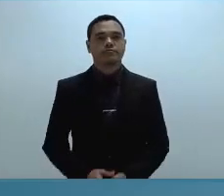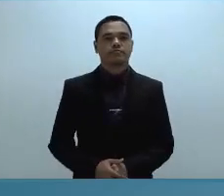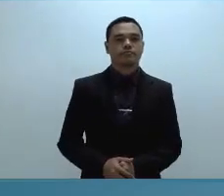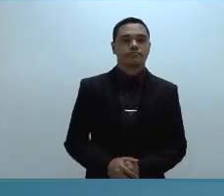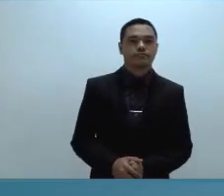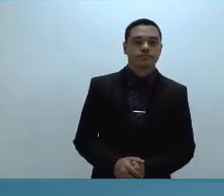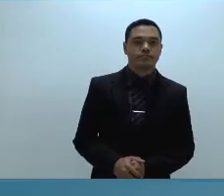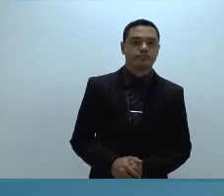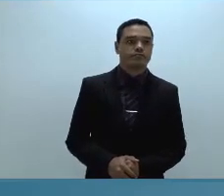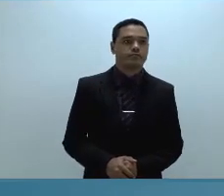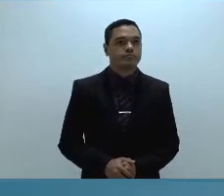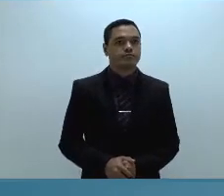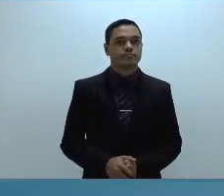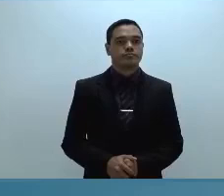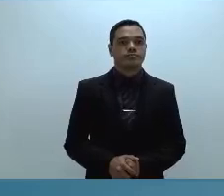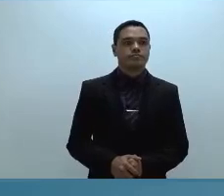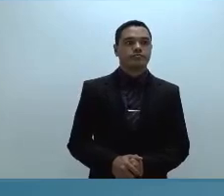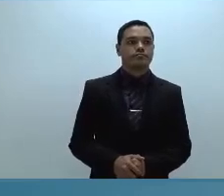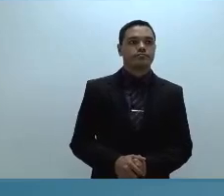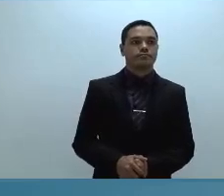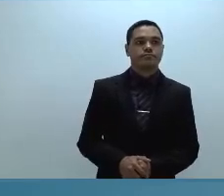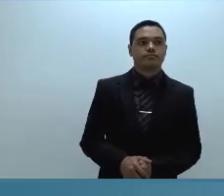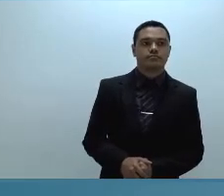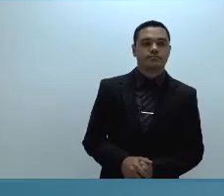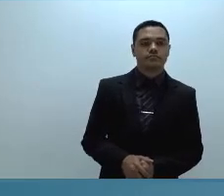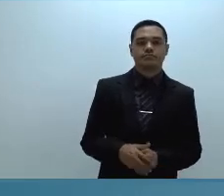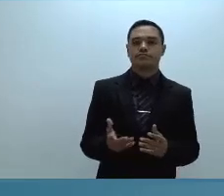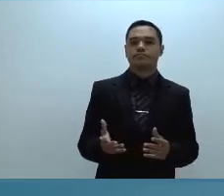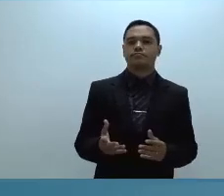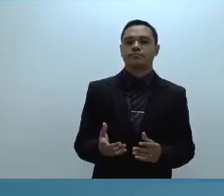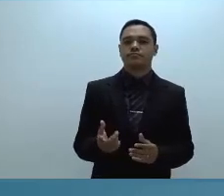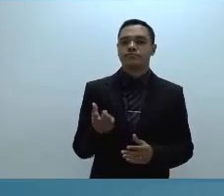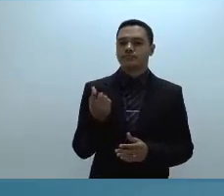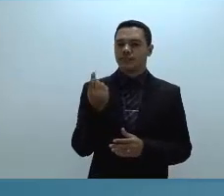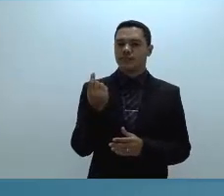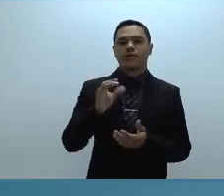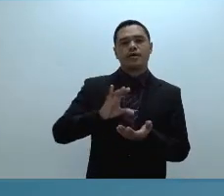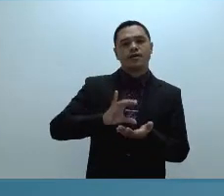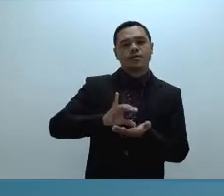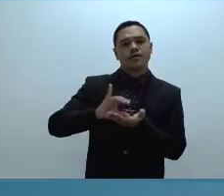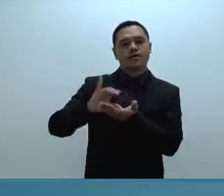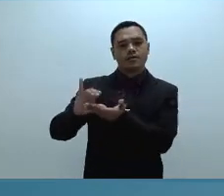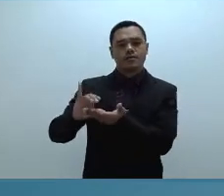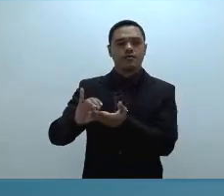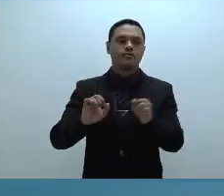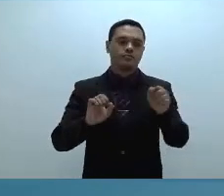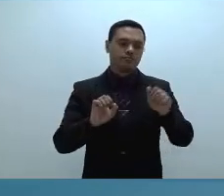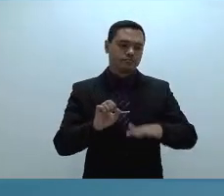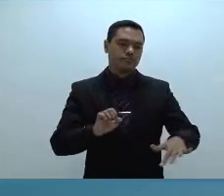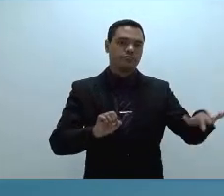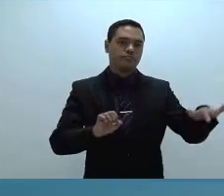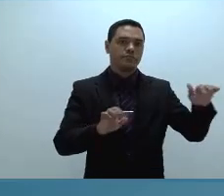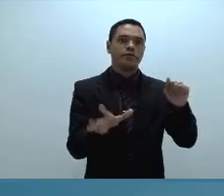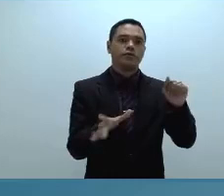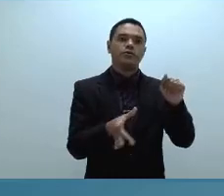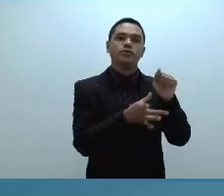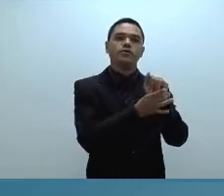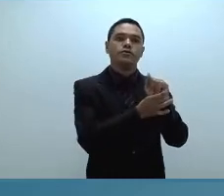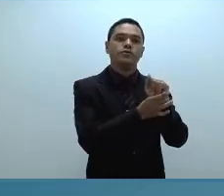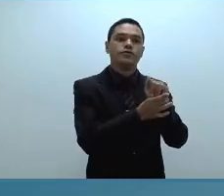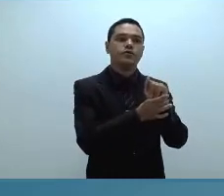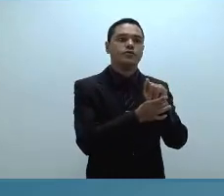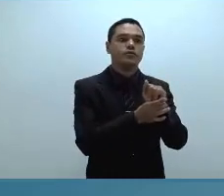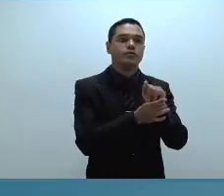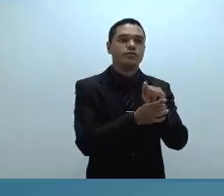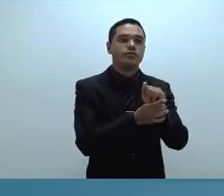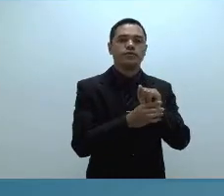materiais advindos em decorrência da indenização levada a efeito a seus segurados, em virtude